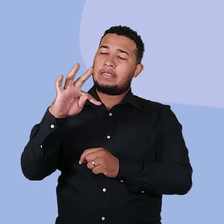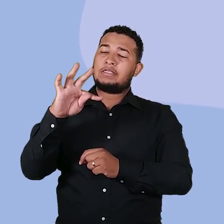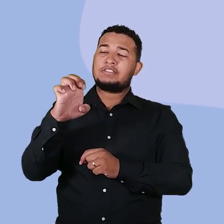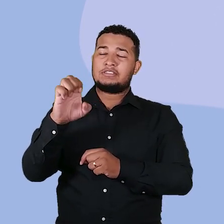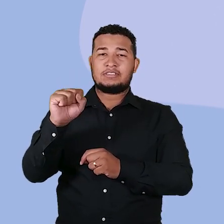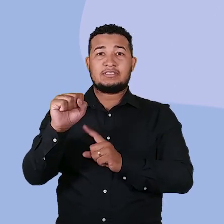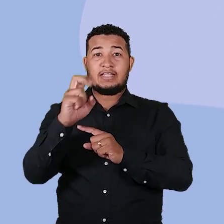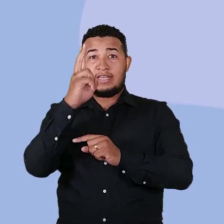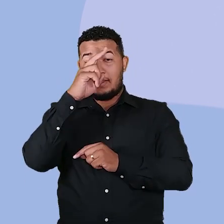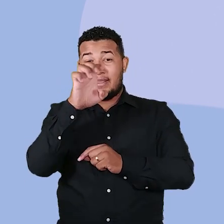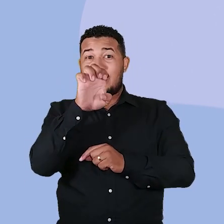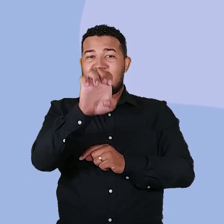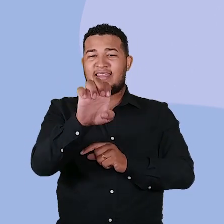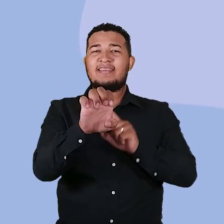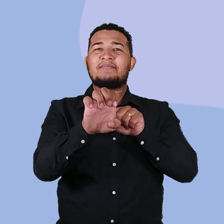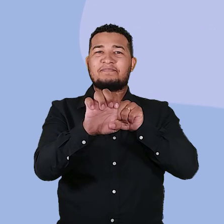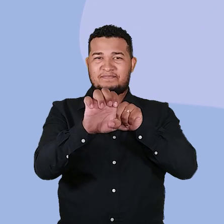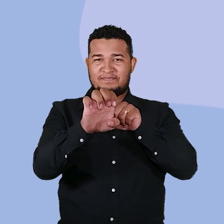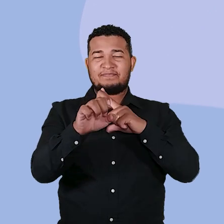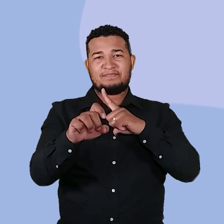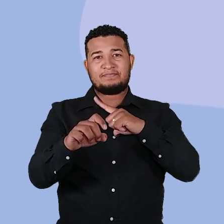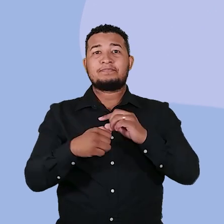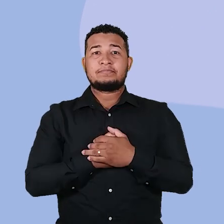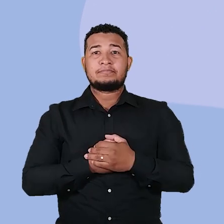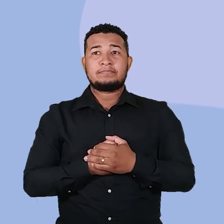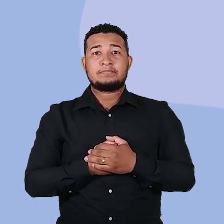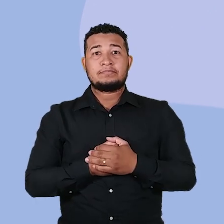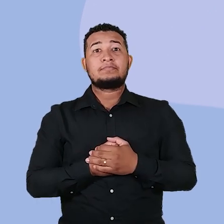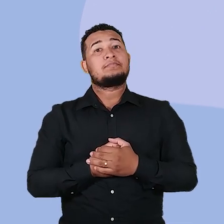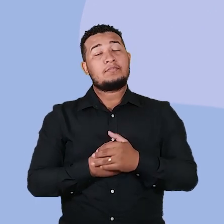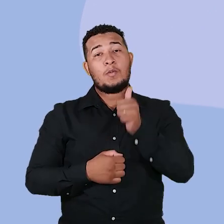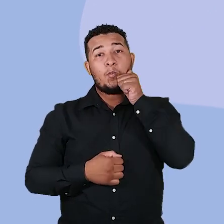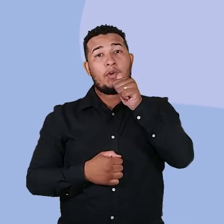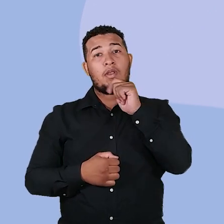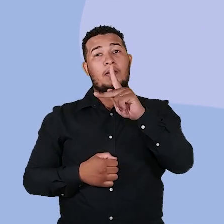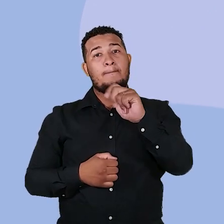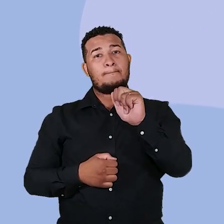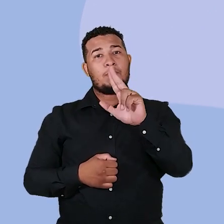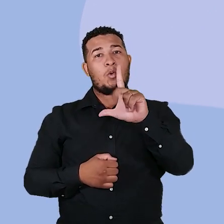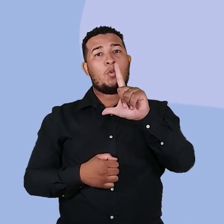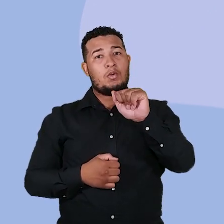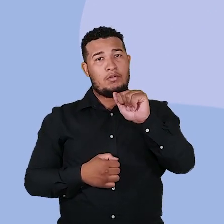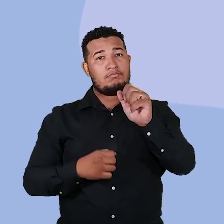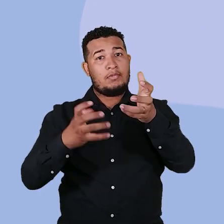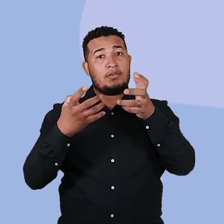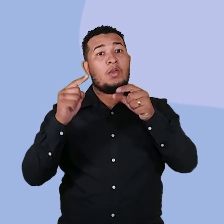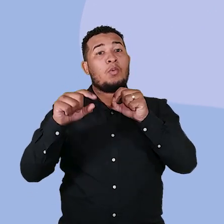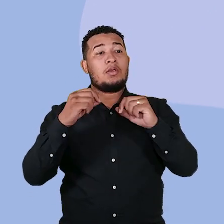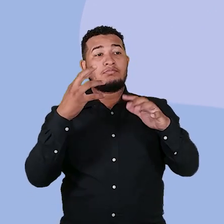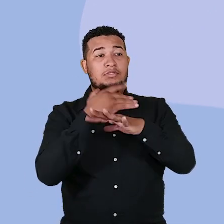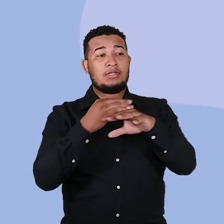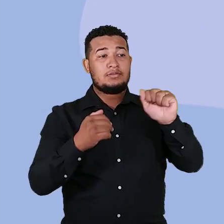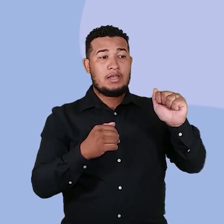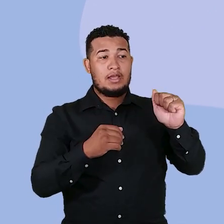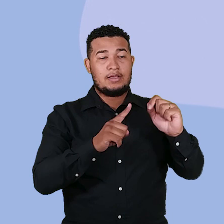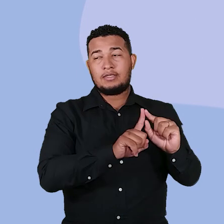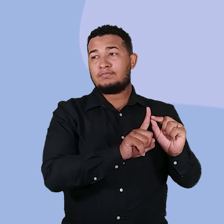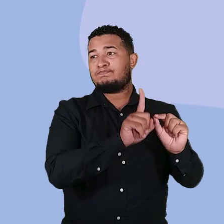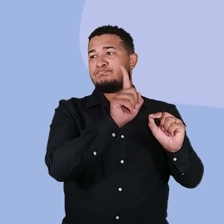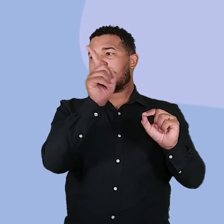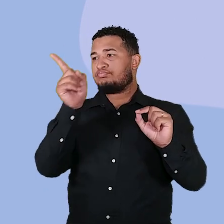independentes olha a probabilidade doer uma das outras oi paula deseja deslocar